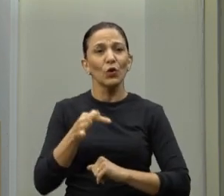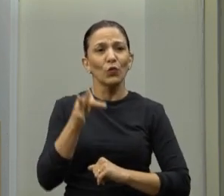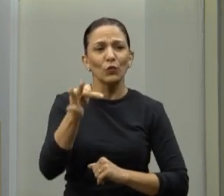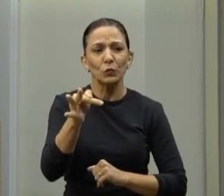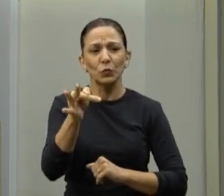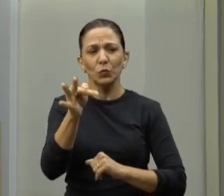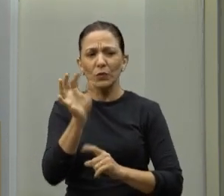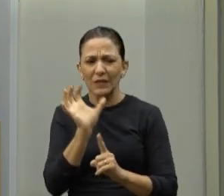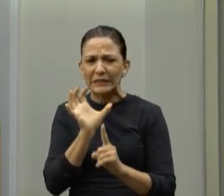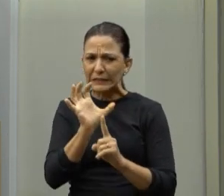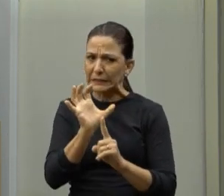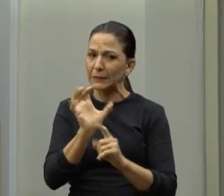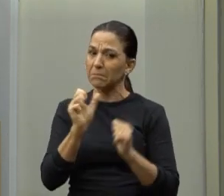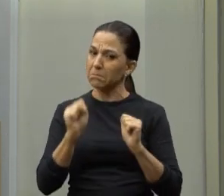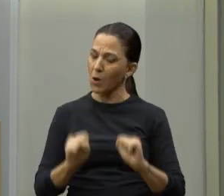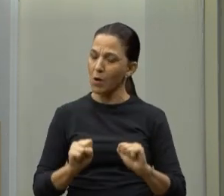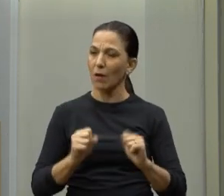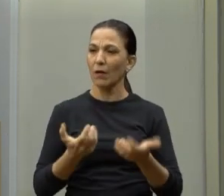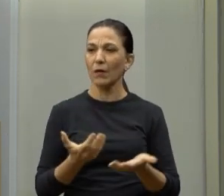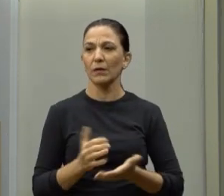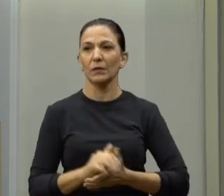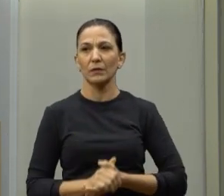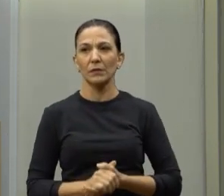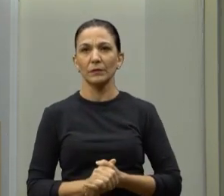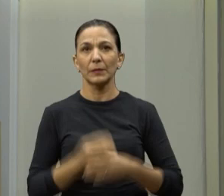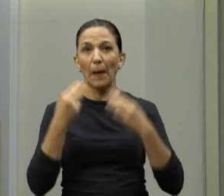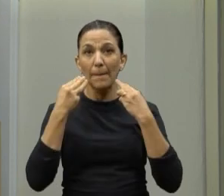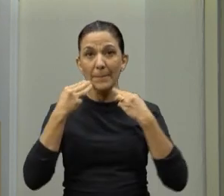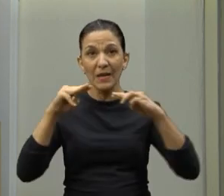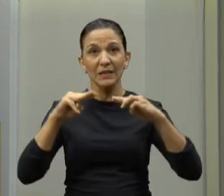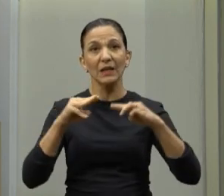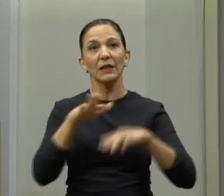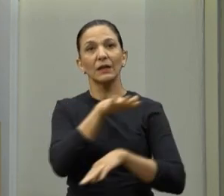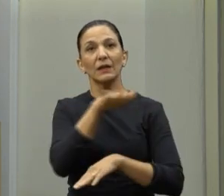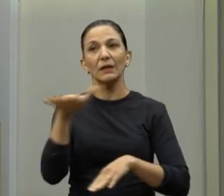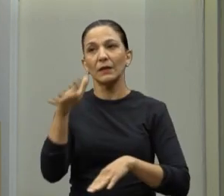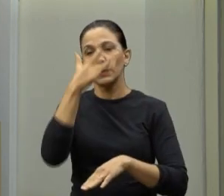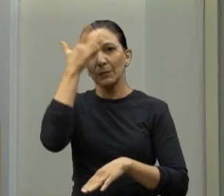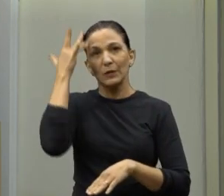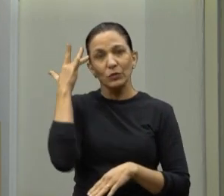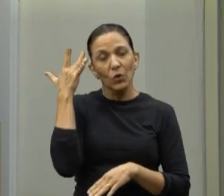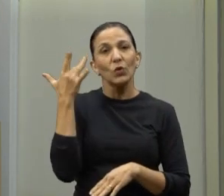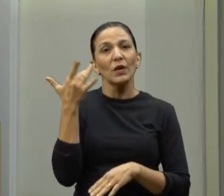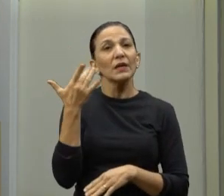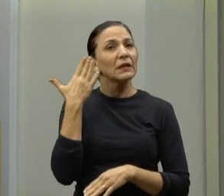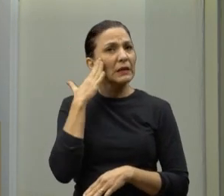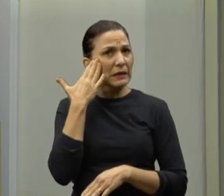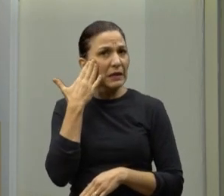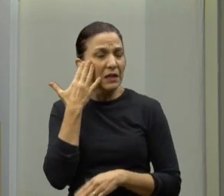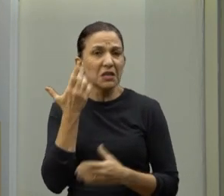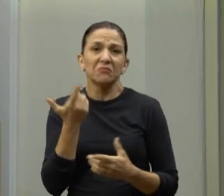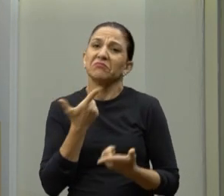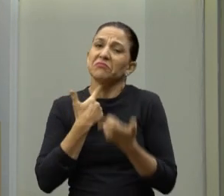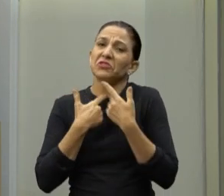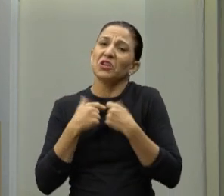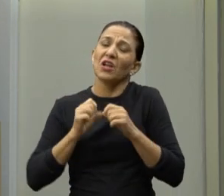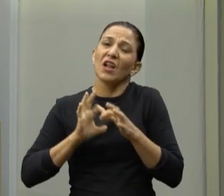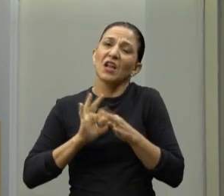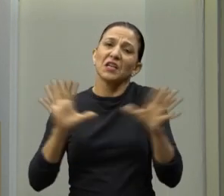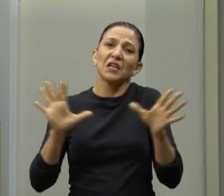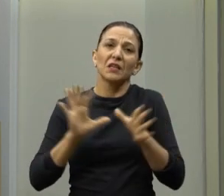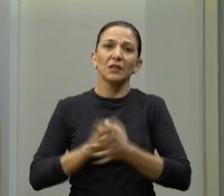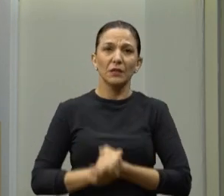no futuro então quero deixar essa mensagem aqui para quem servir e que a gente siga na nossa sessão